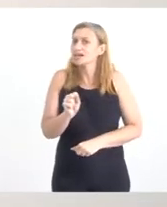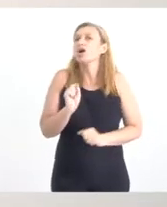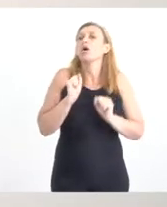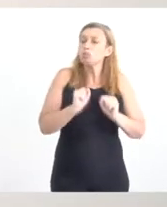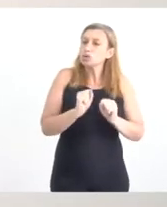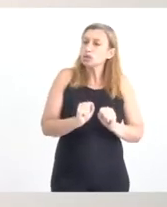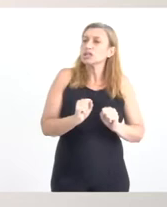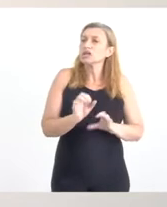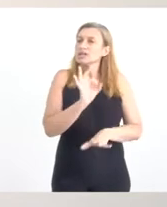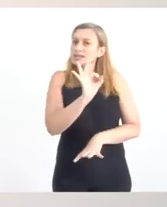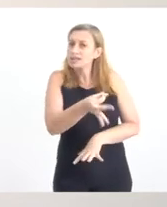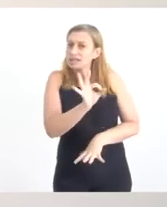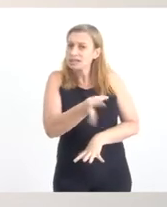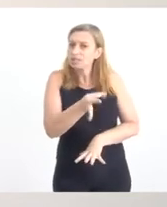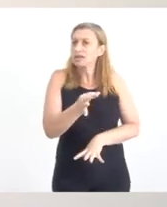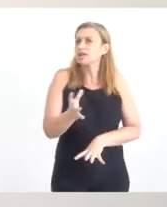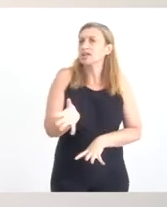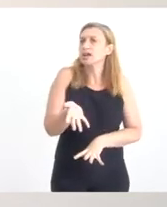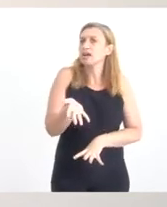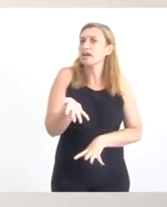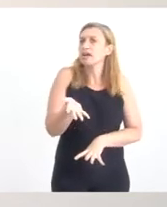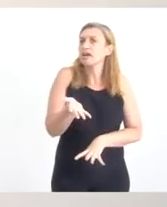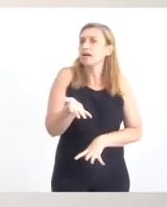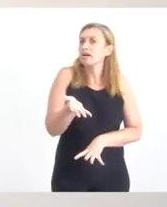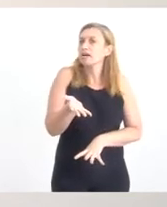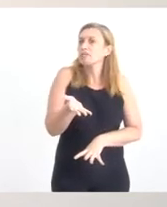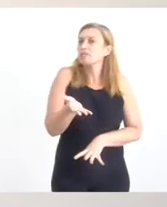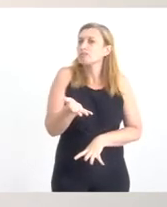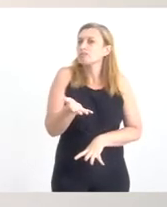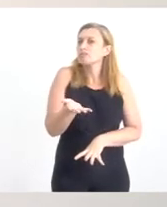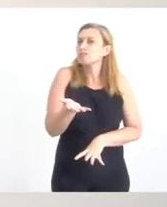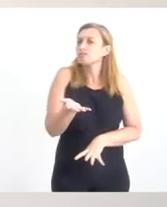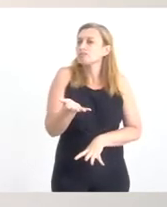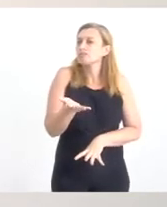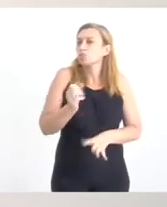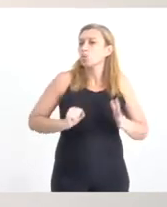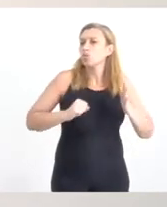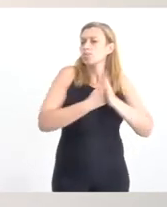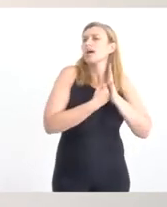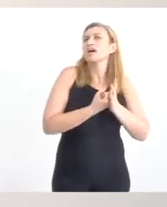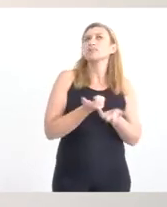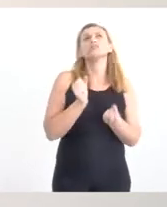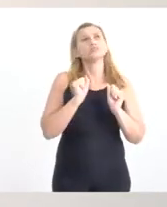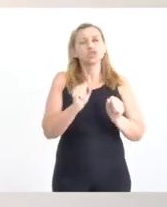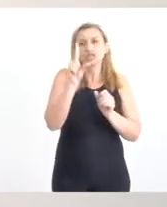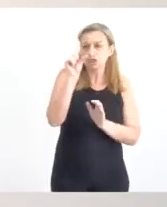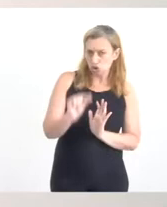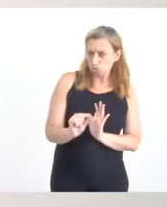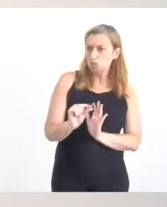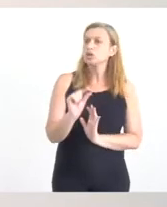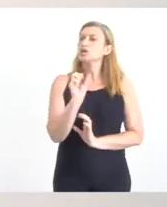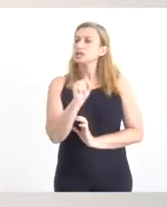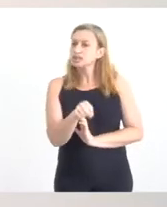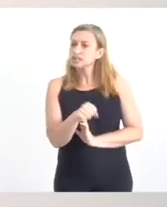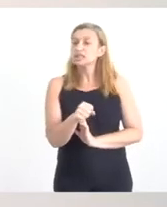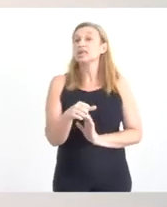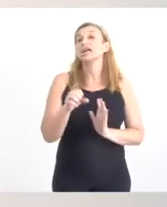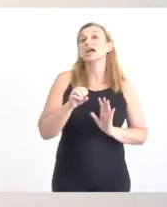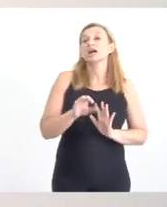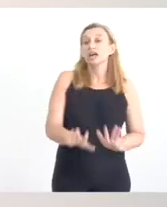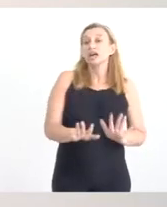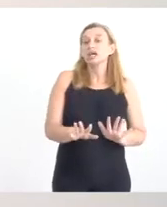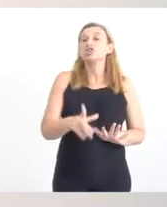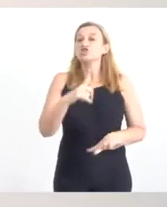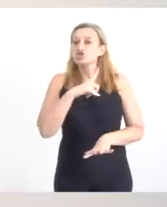poderia inclusive ser os impactos poderiam ser diminuídas caso Oi